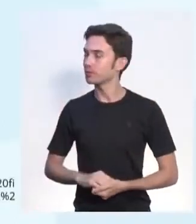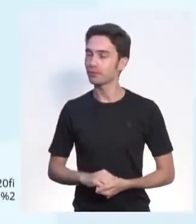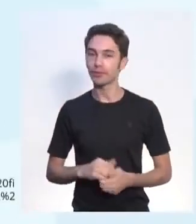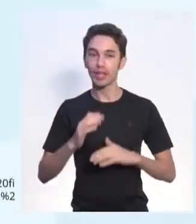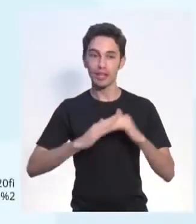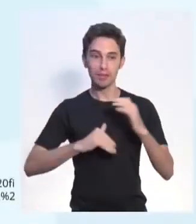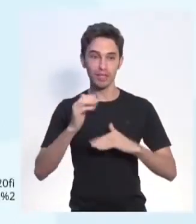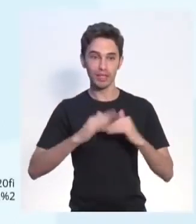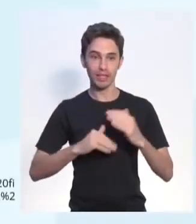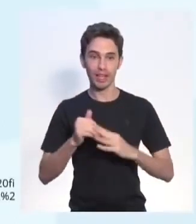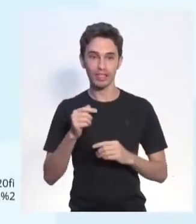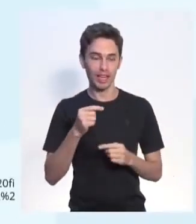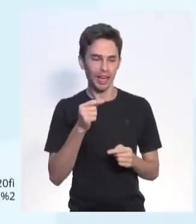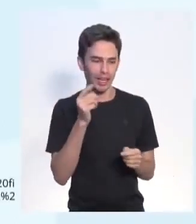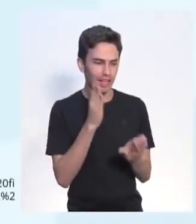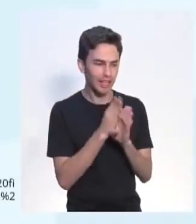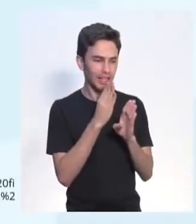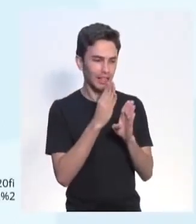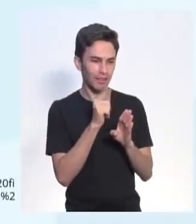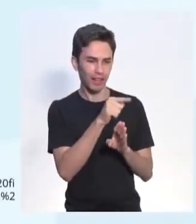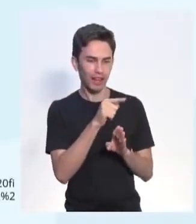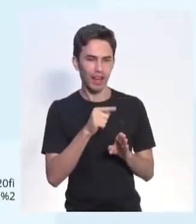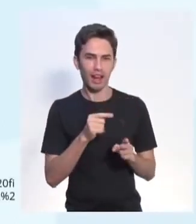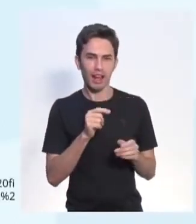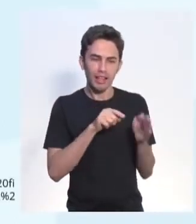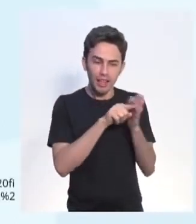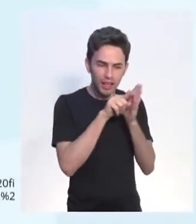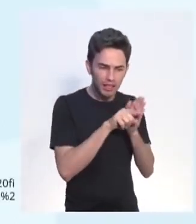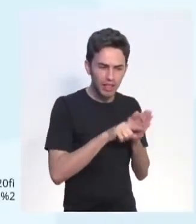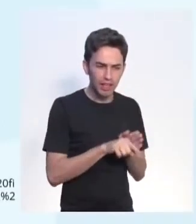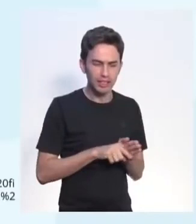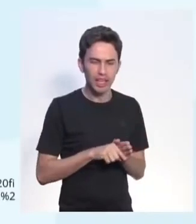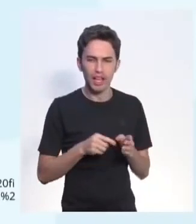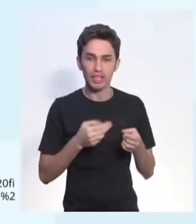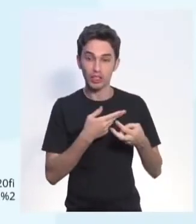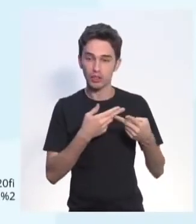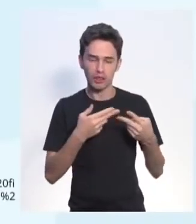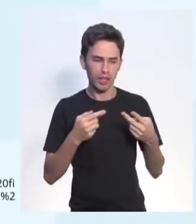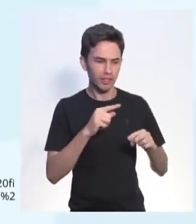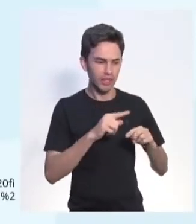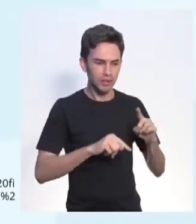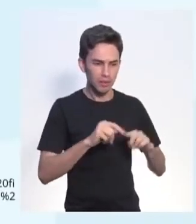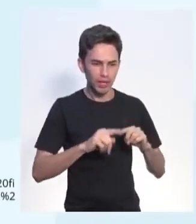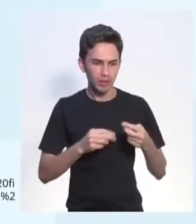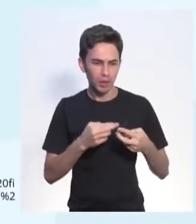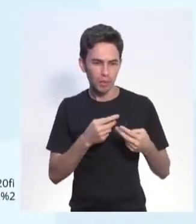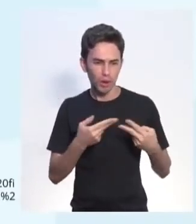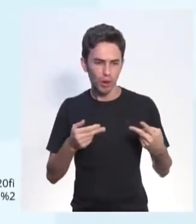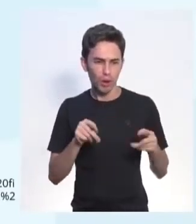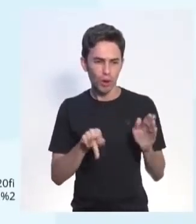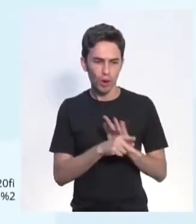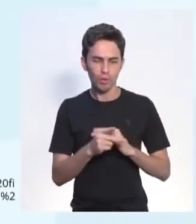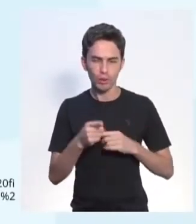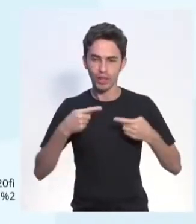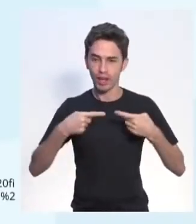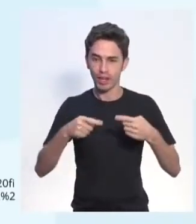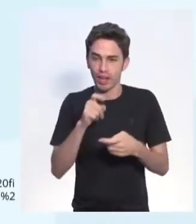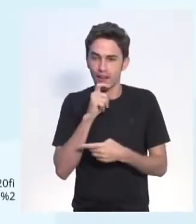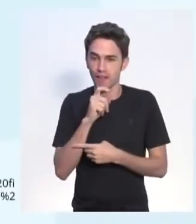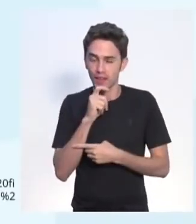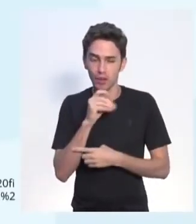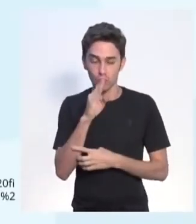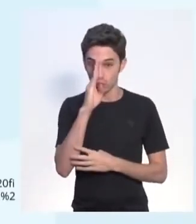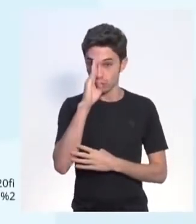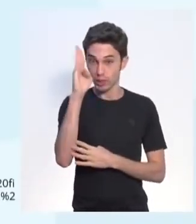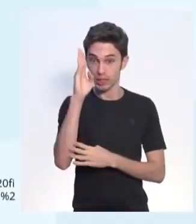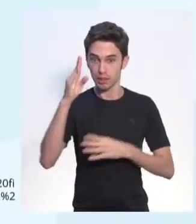Habilidade: identificar e analisar aspectos da Guerra Fria, seus principais conflitos